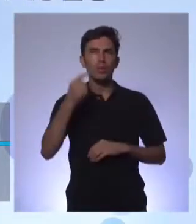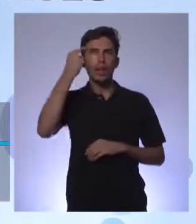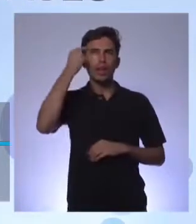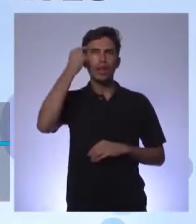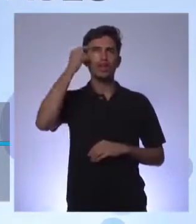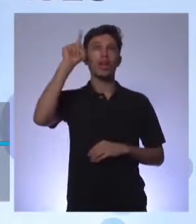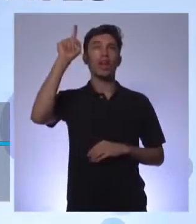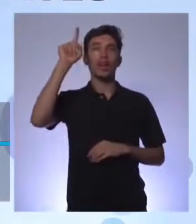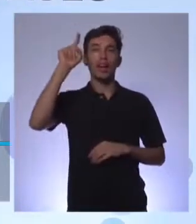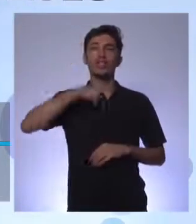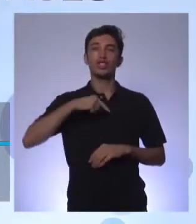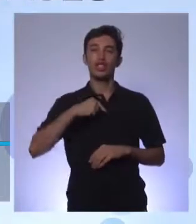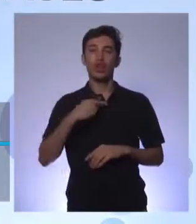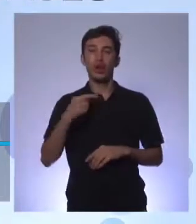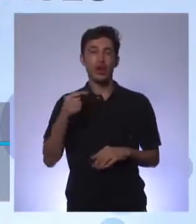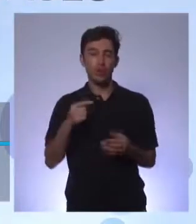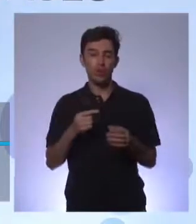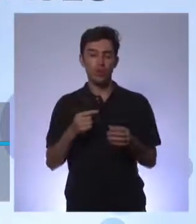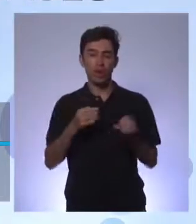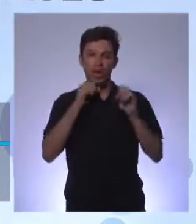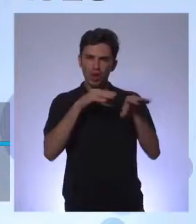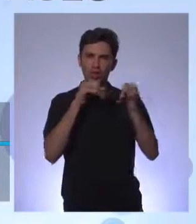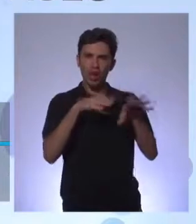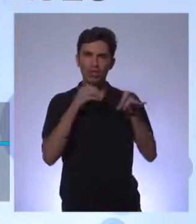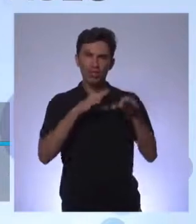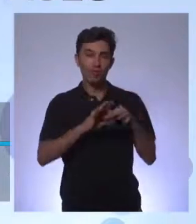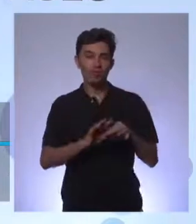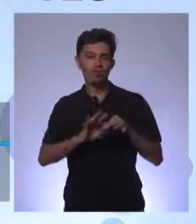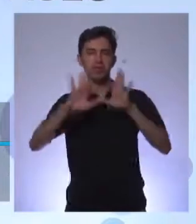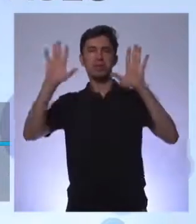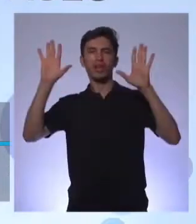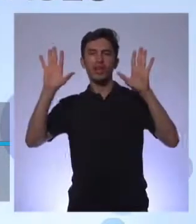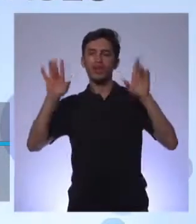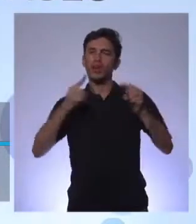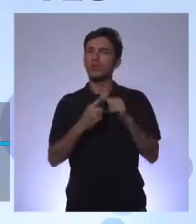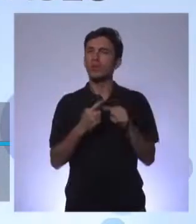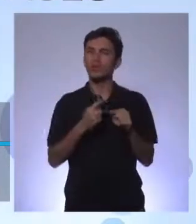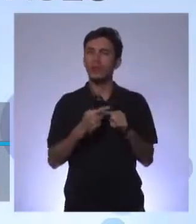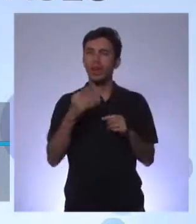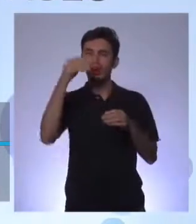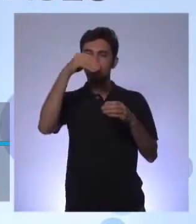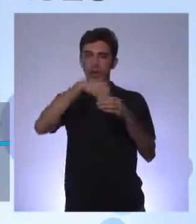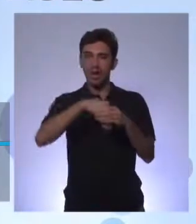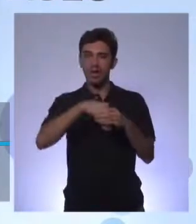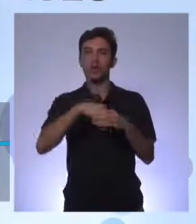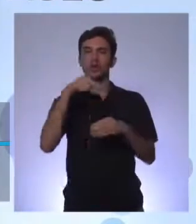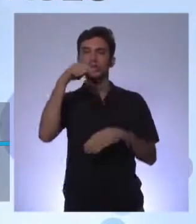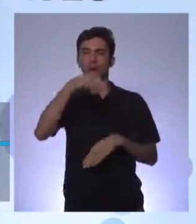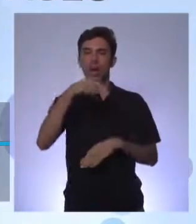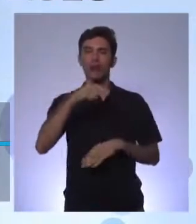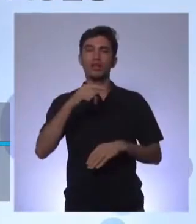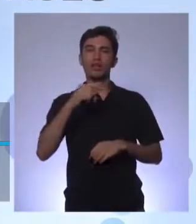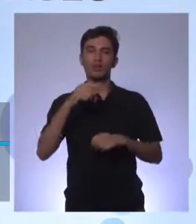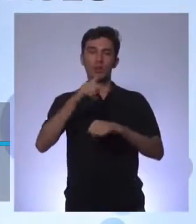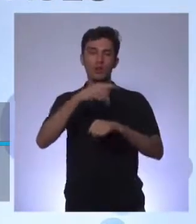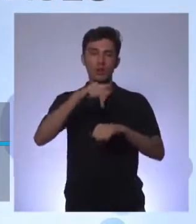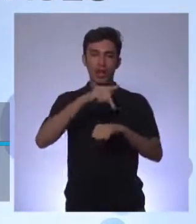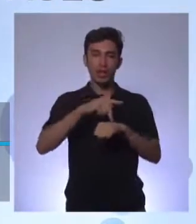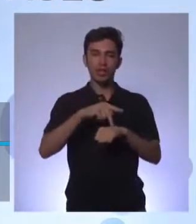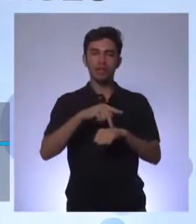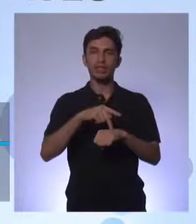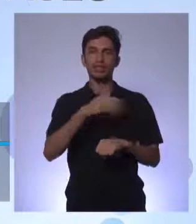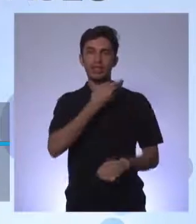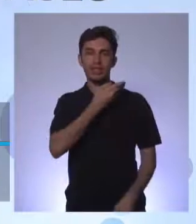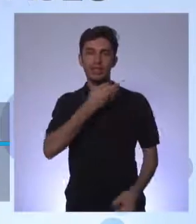uma educação libertadora, porque dentro do interior dos países da América